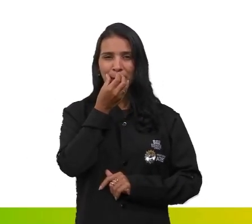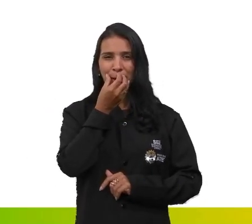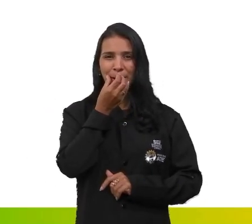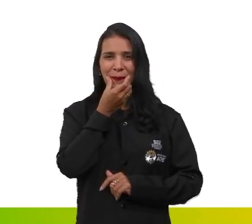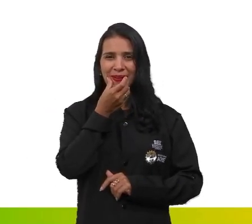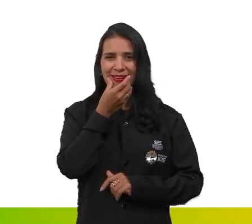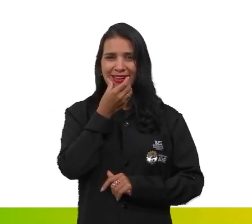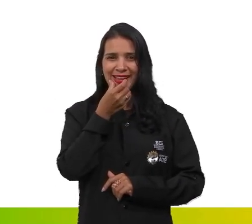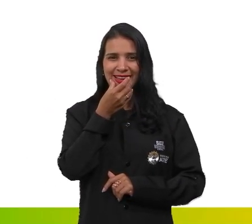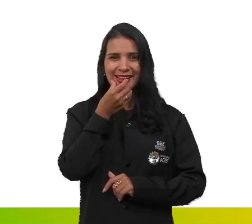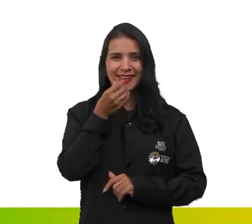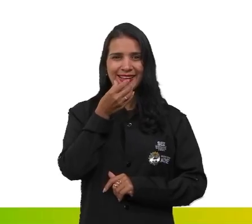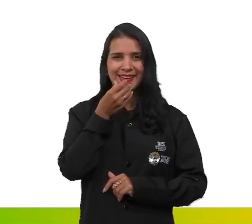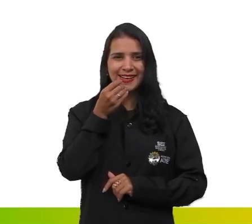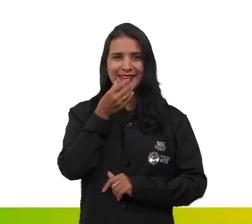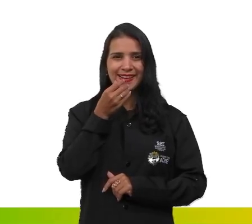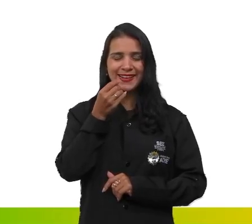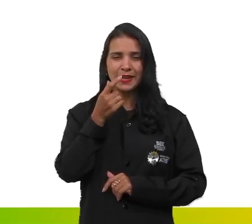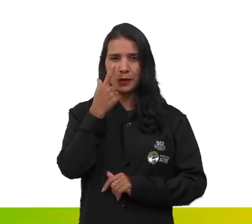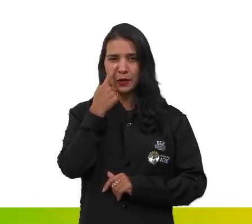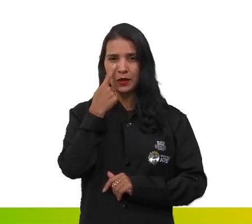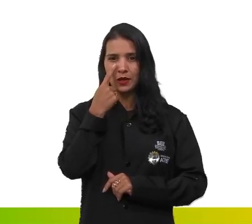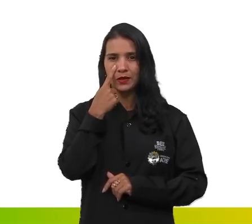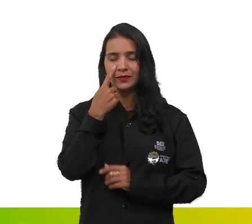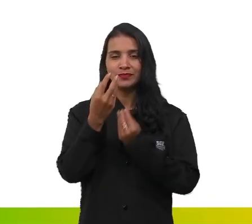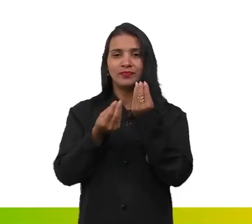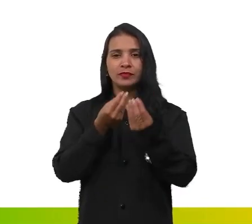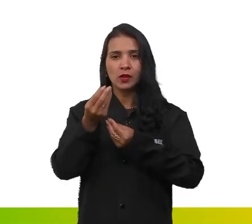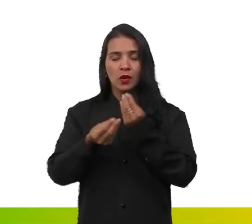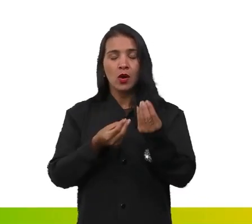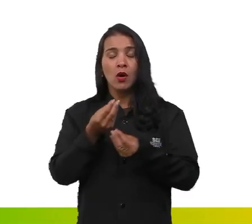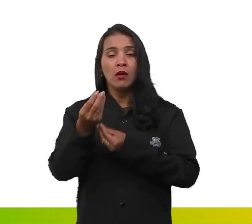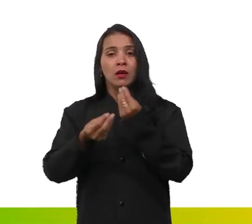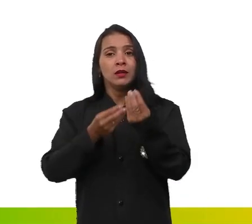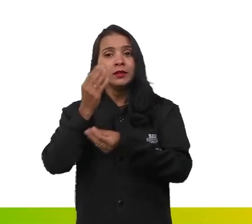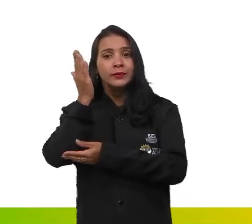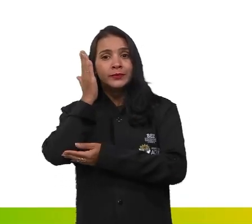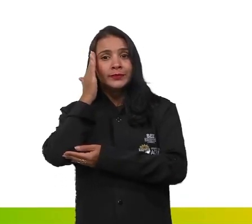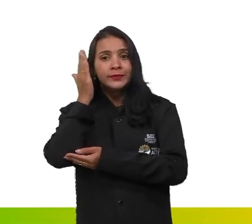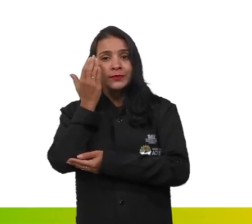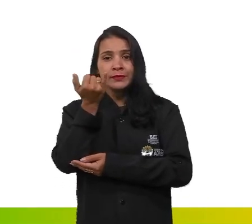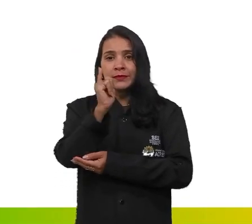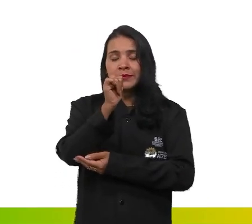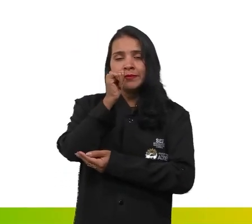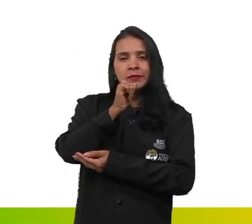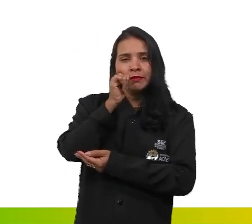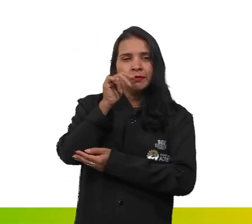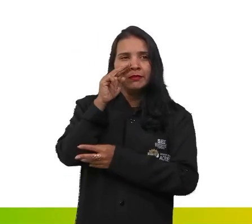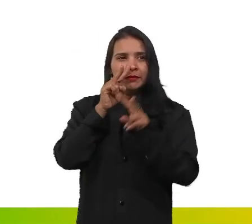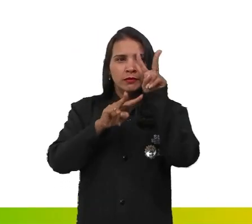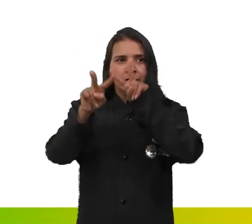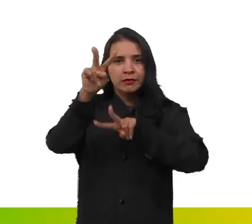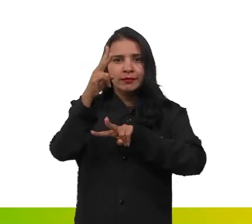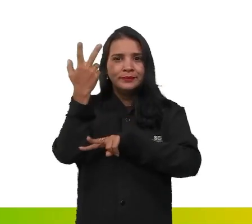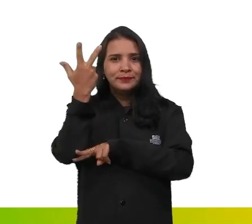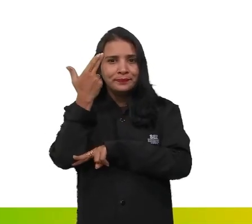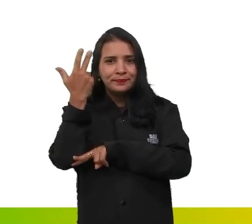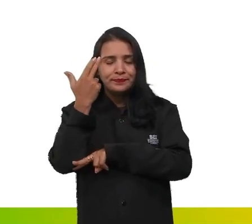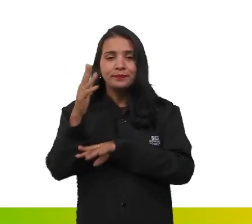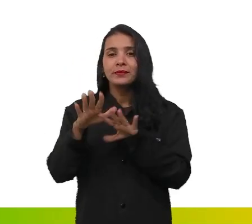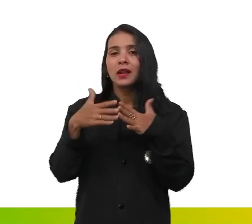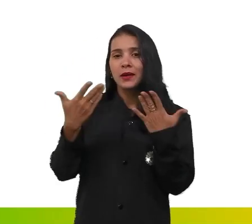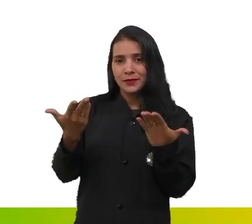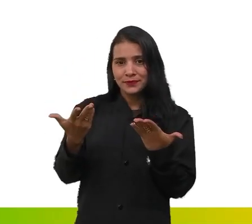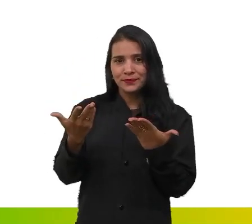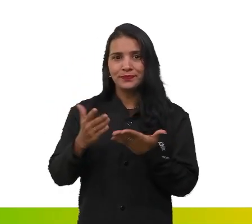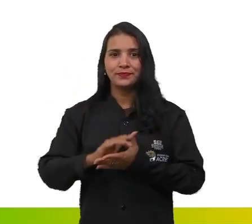olhar aqui como é que tá funcionando aqui. Como eu sei que uma mulher tem visão normal? Ó, a mulher de visão normal, ela é